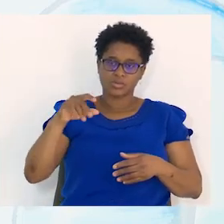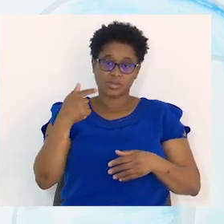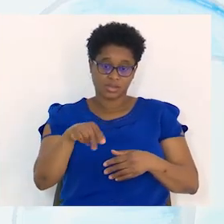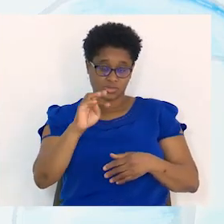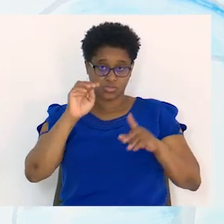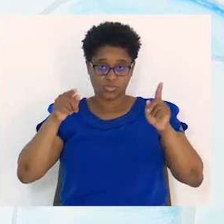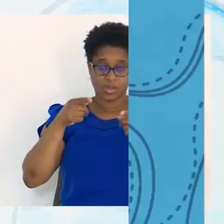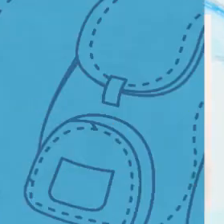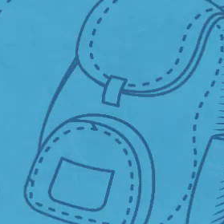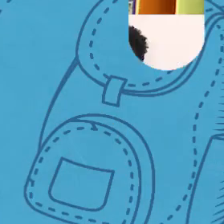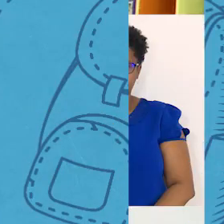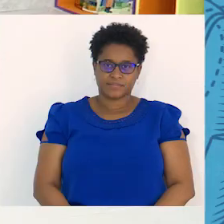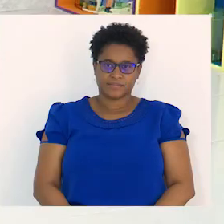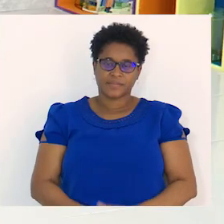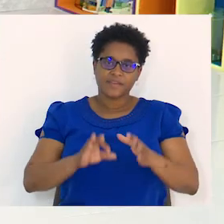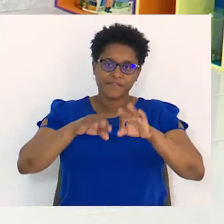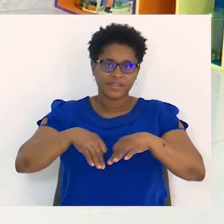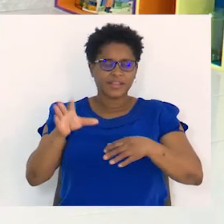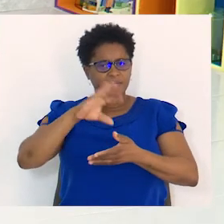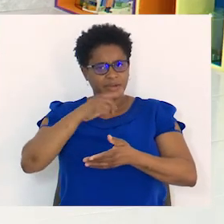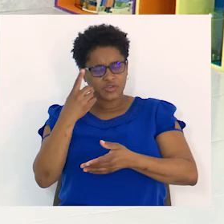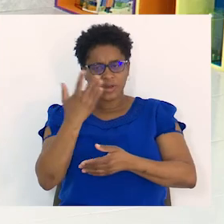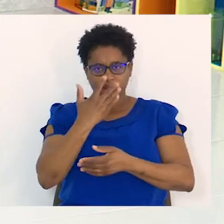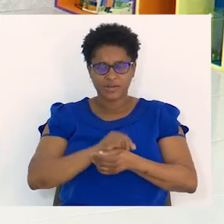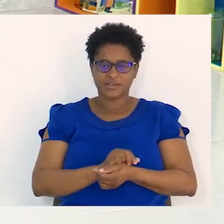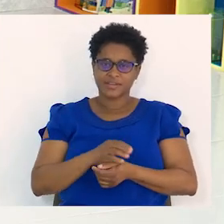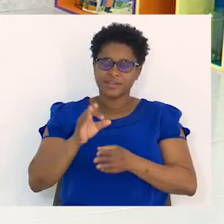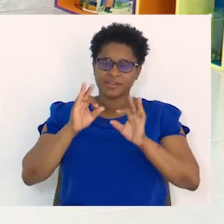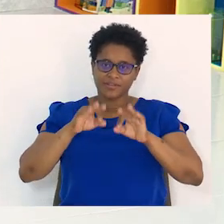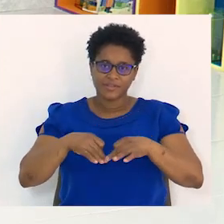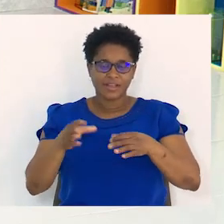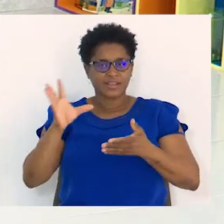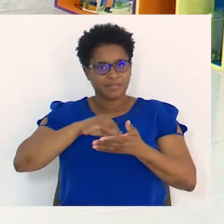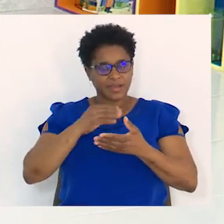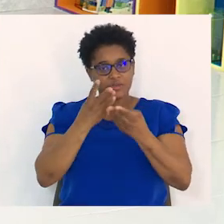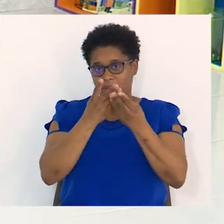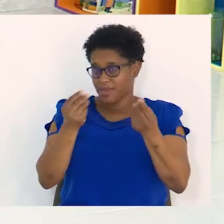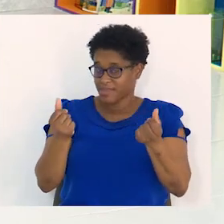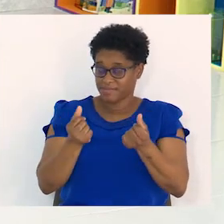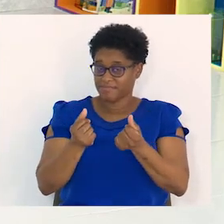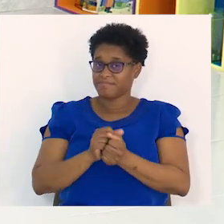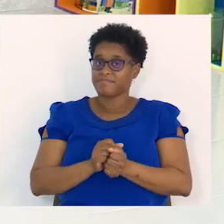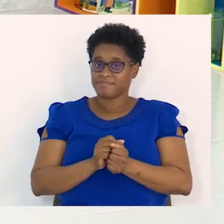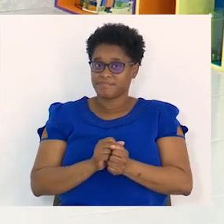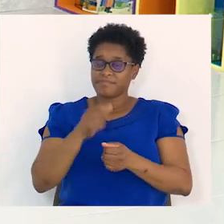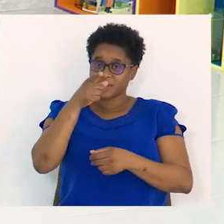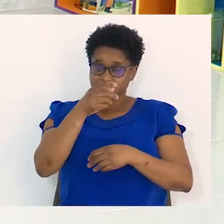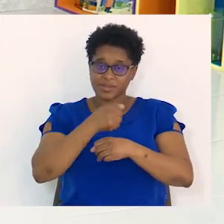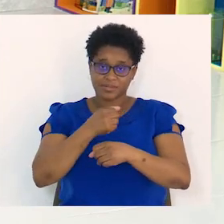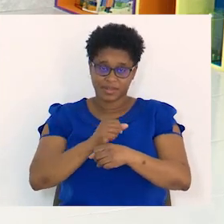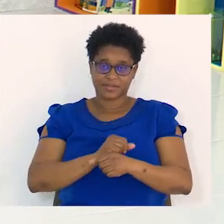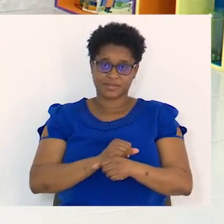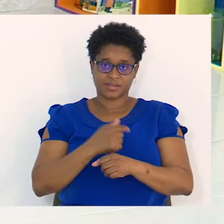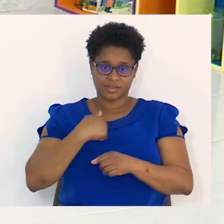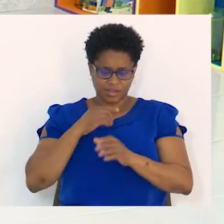sumário. Final de mais uma aula, final de mais um conteúdo para trabalhares. Eu